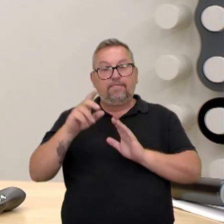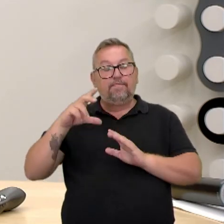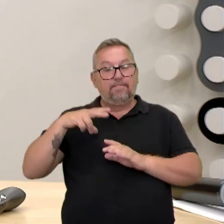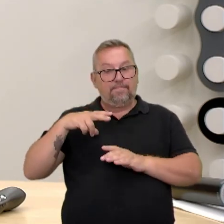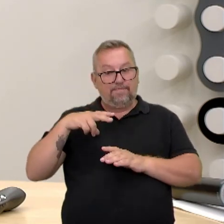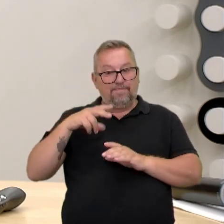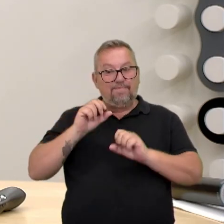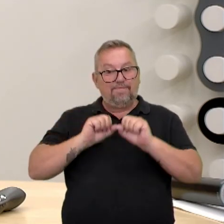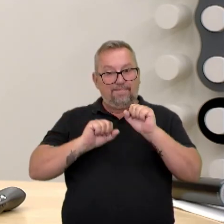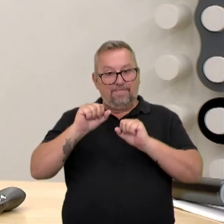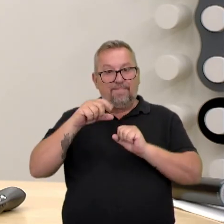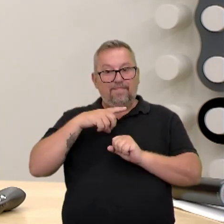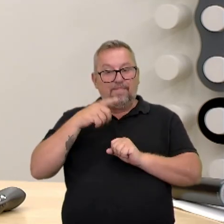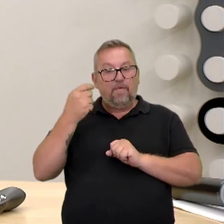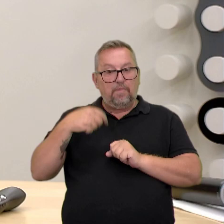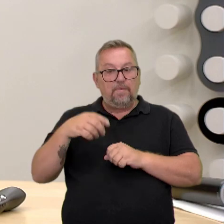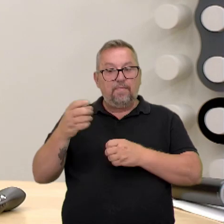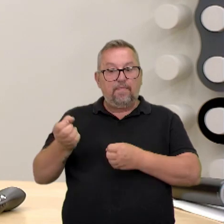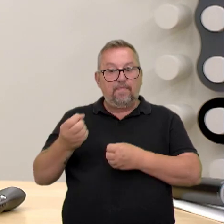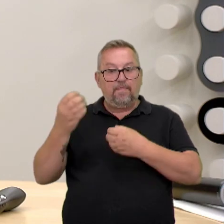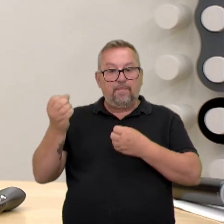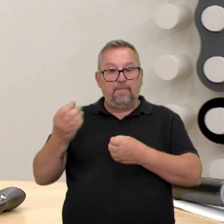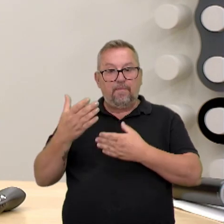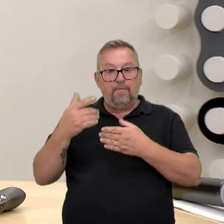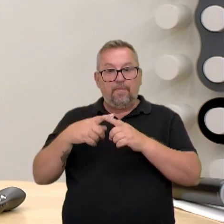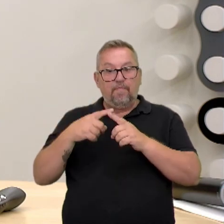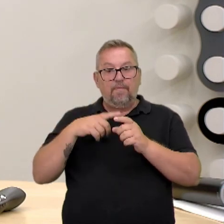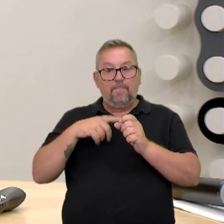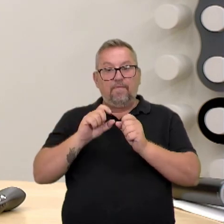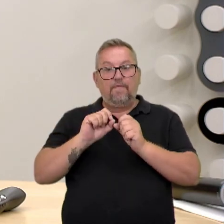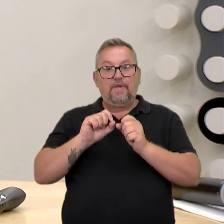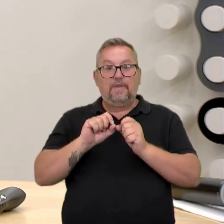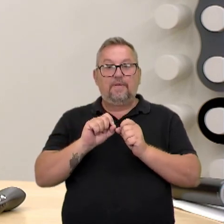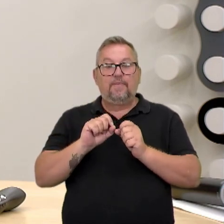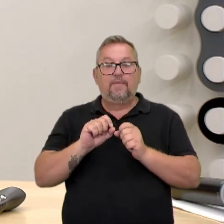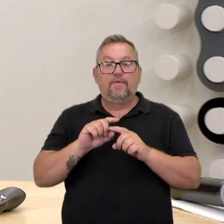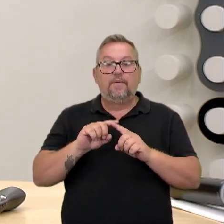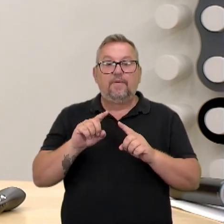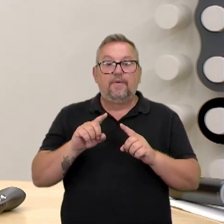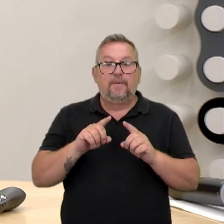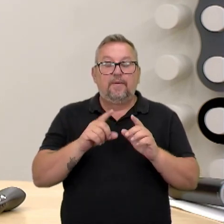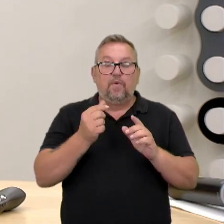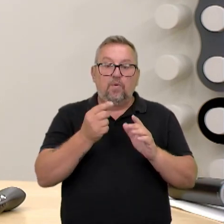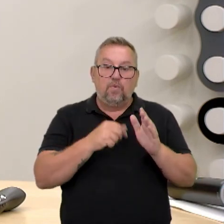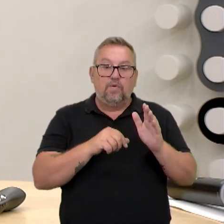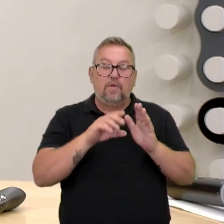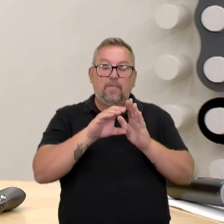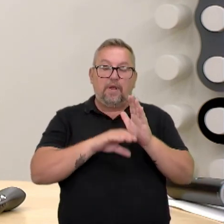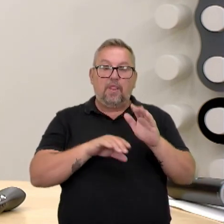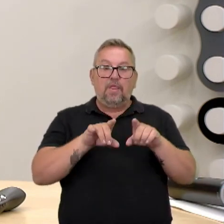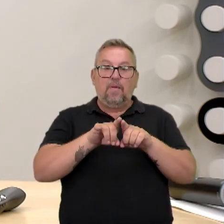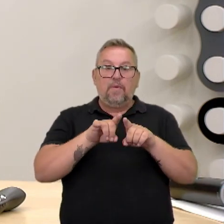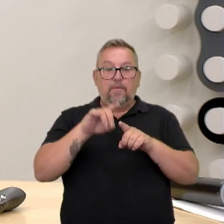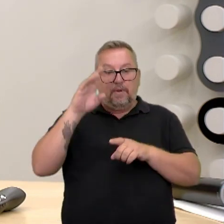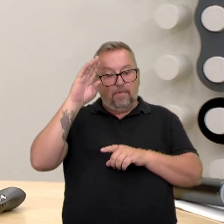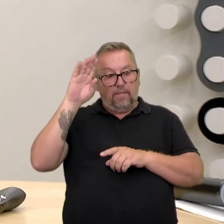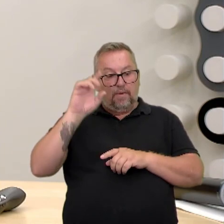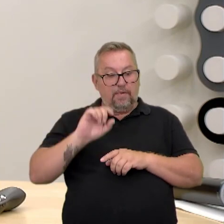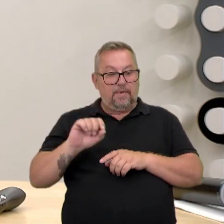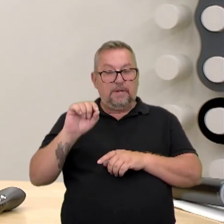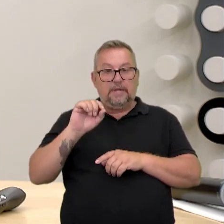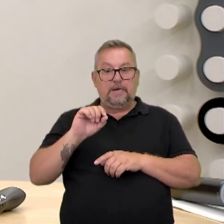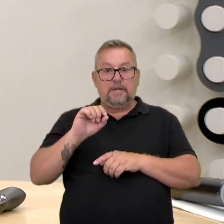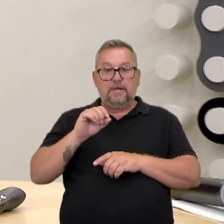necessitam dessas informações para estar, né, fazendo aí, né, os orçamentos, principalmente, né,